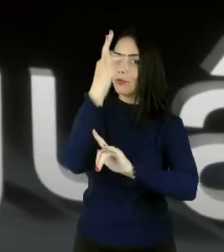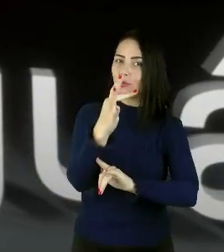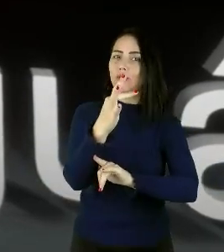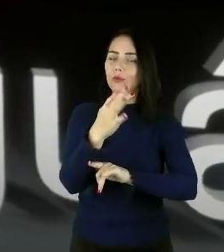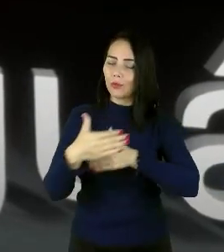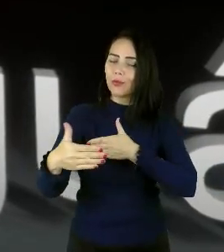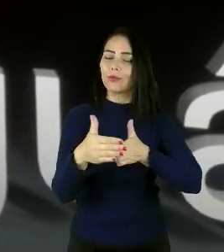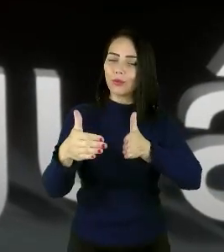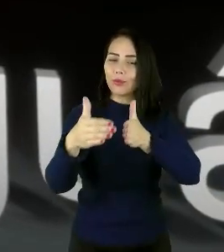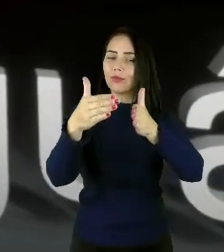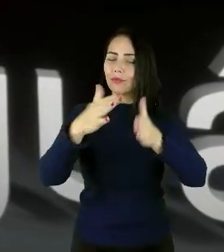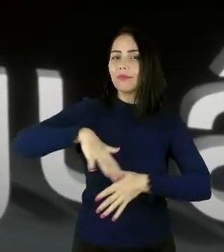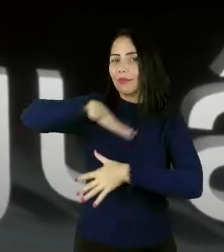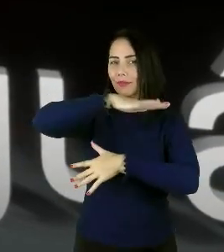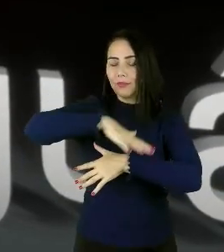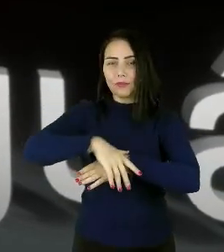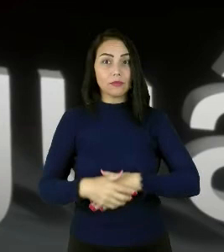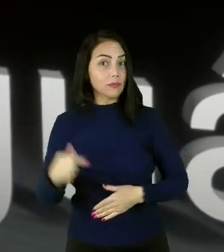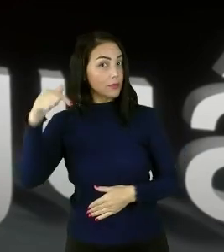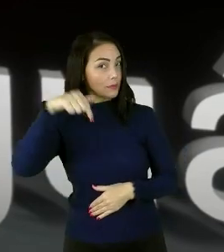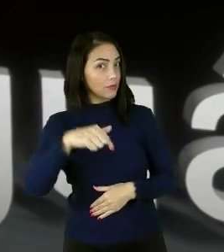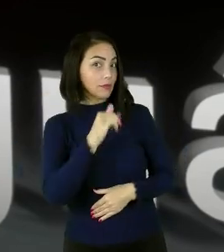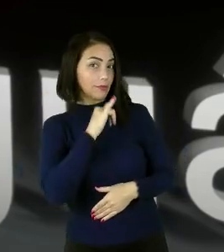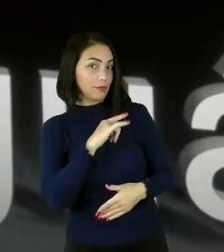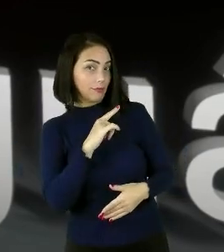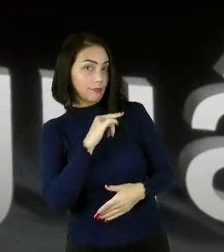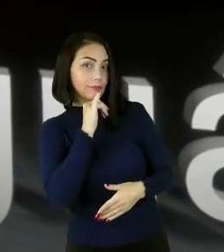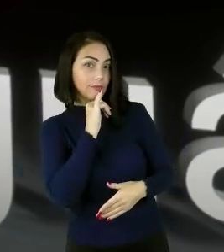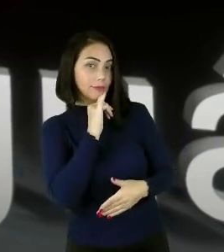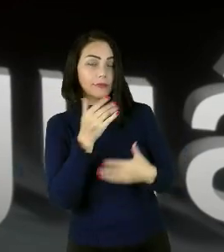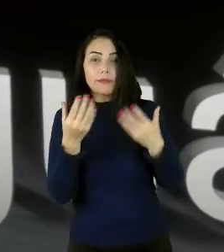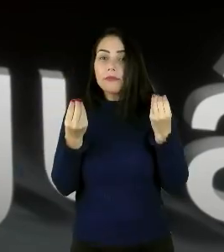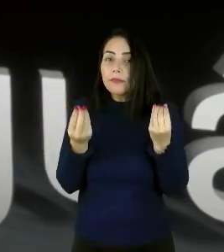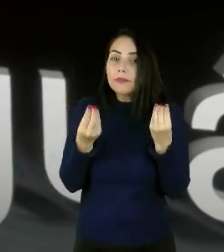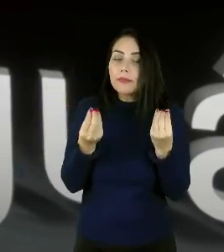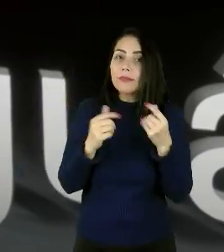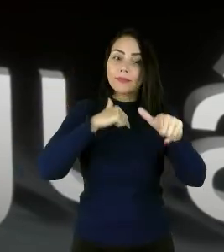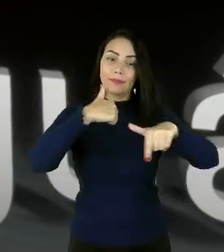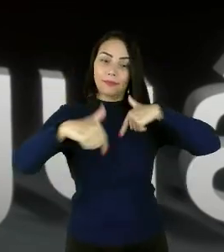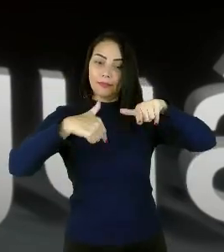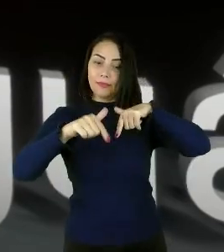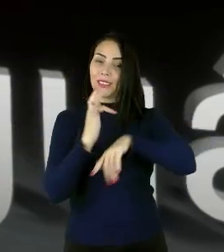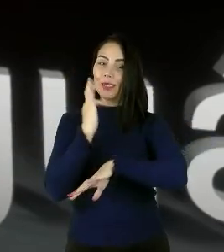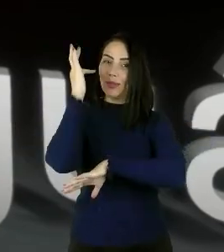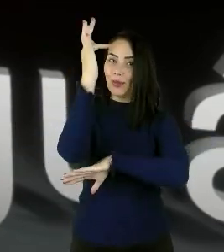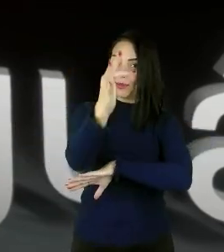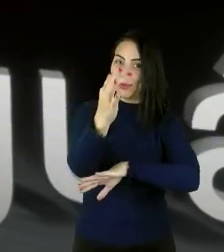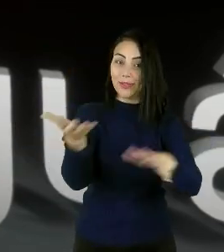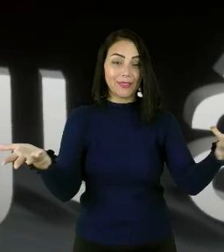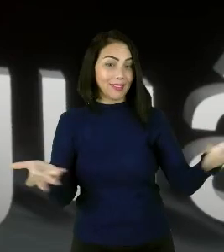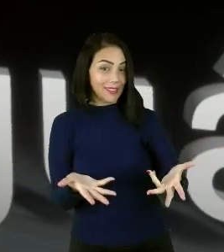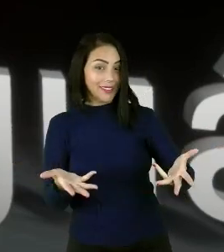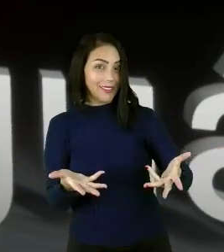evolutivos da nossa região aqui temos um belo exemplo de como se trabalhar o futuro